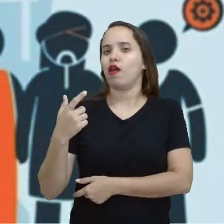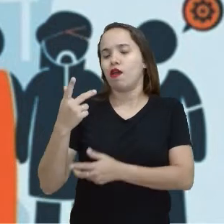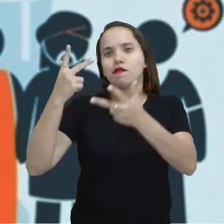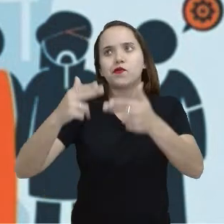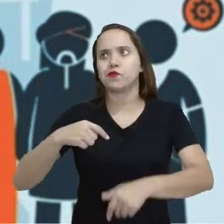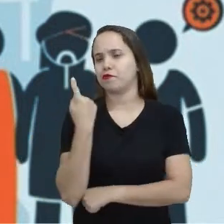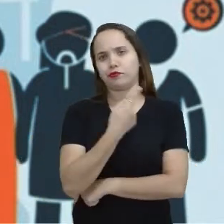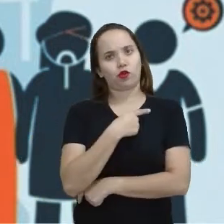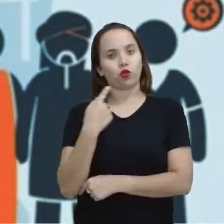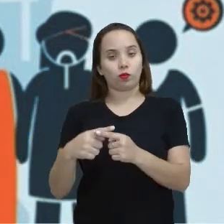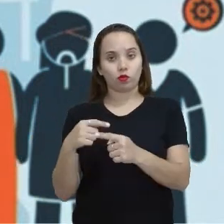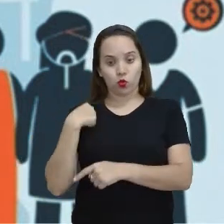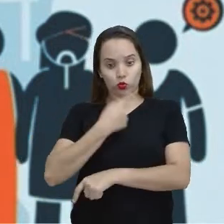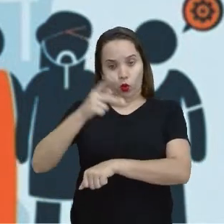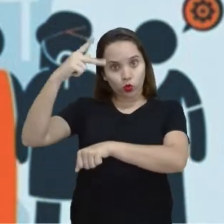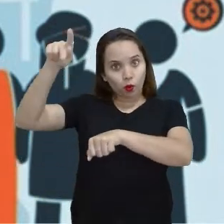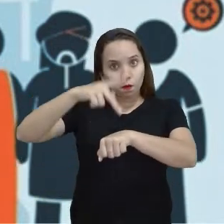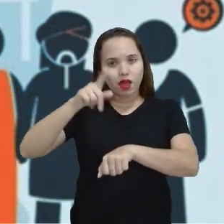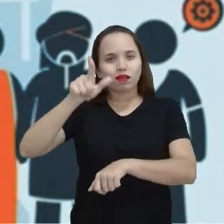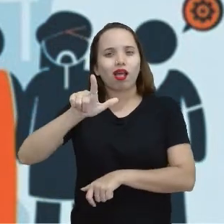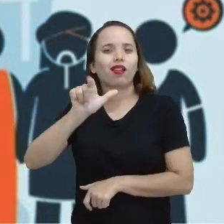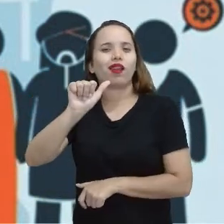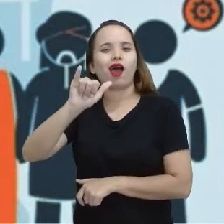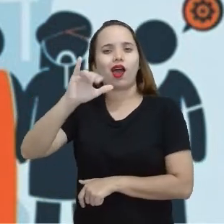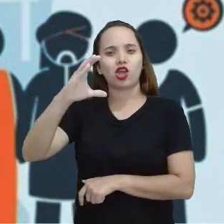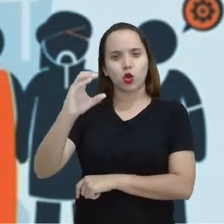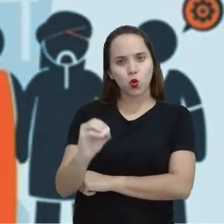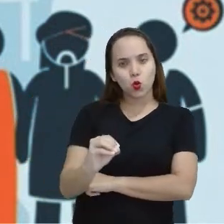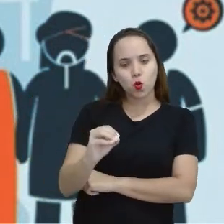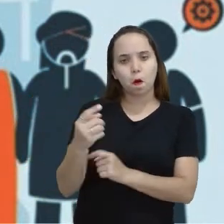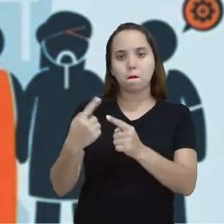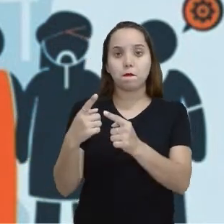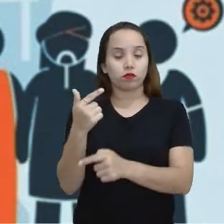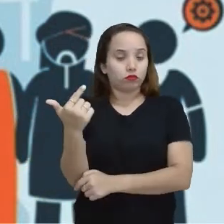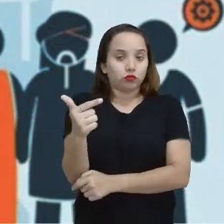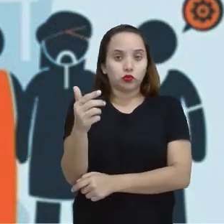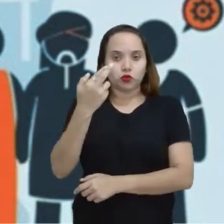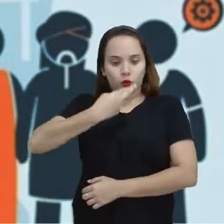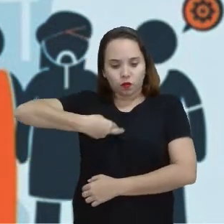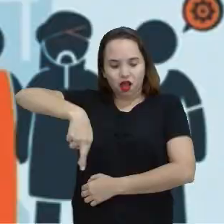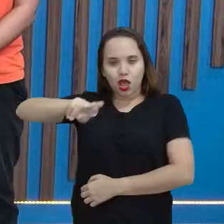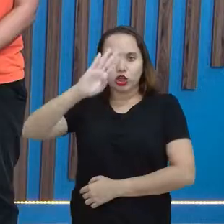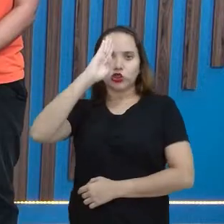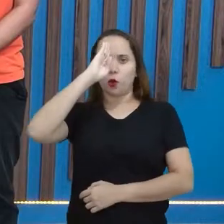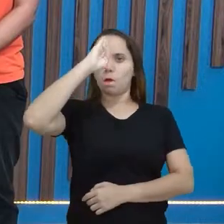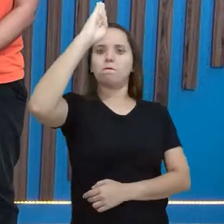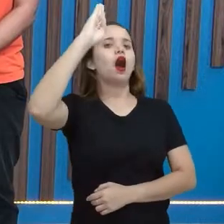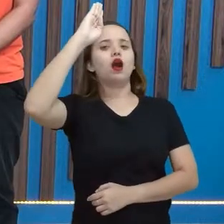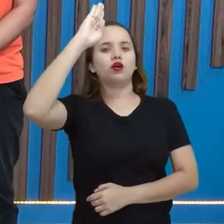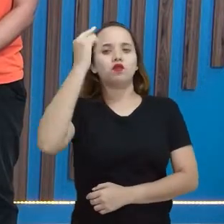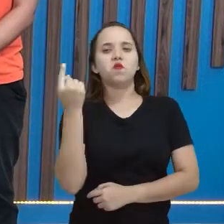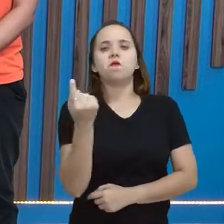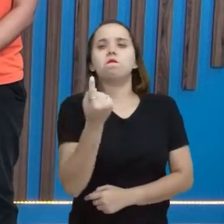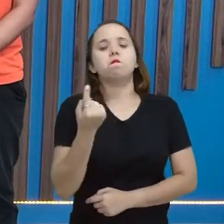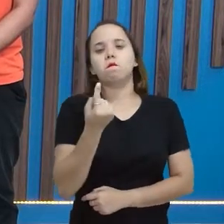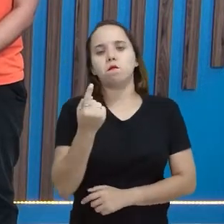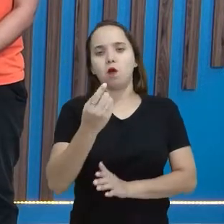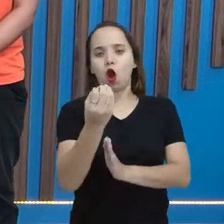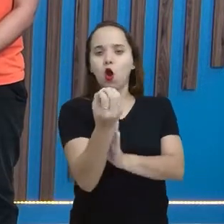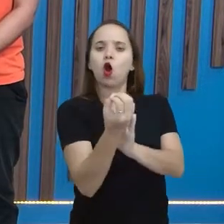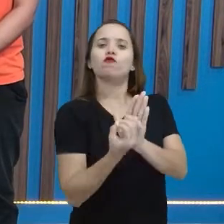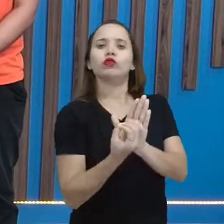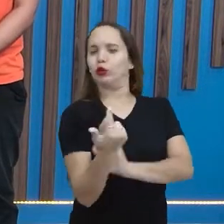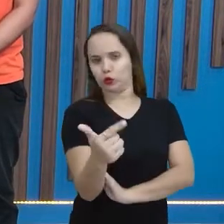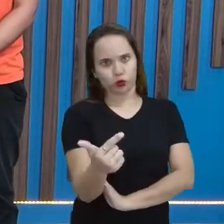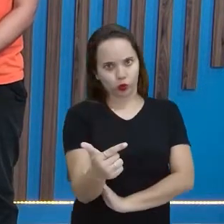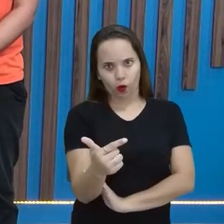O que é laico é que o Estado é laico, não tem uma religião mais importante do que a outra. Não tem uma religião oficial do país, né, gente? É isso que quer dizer.